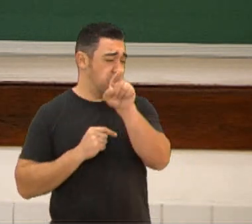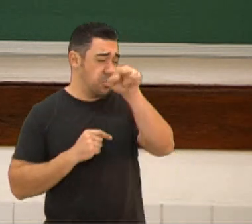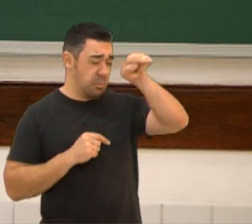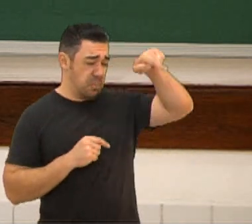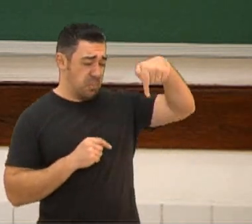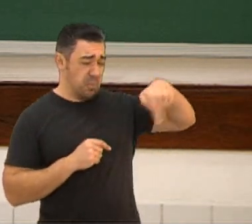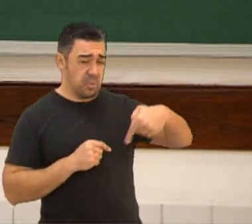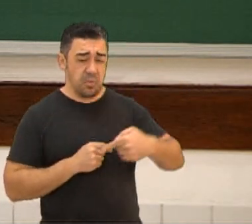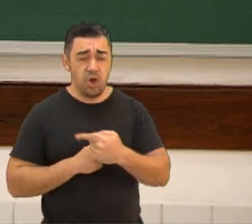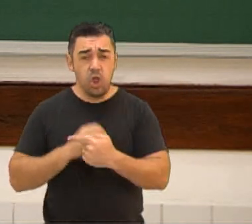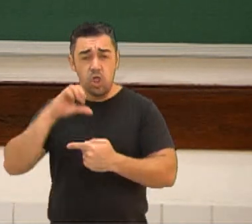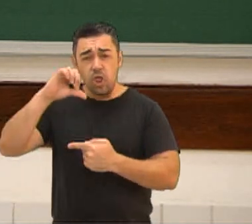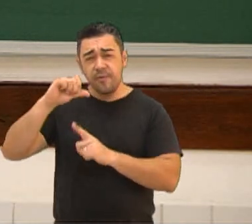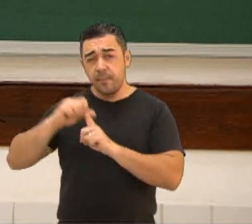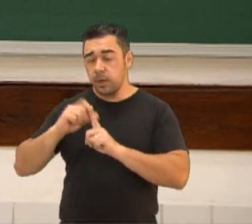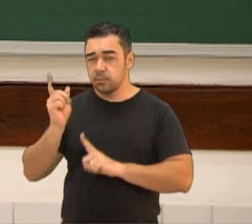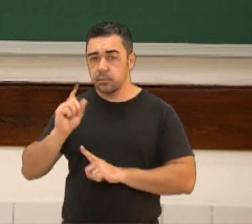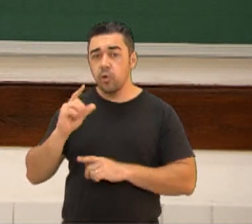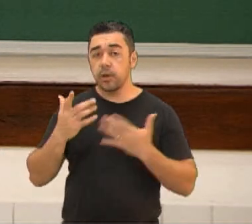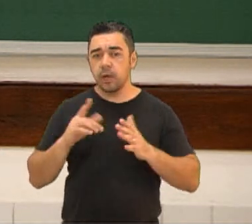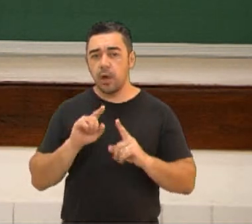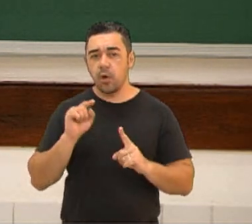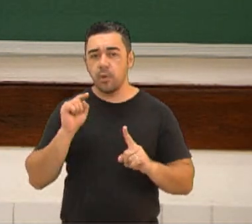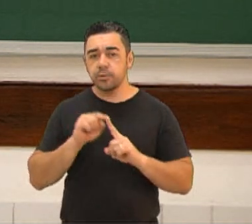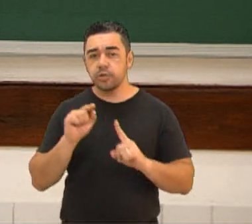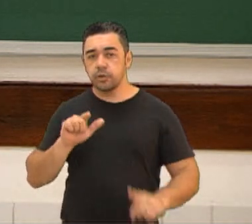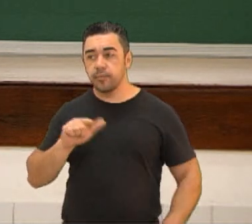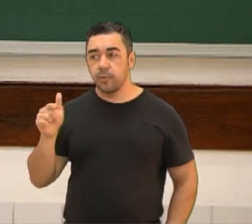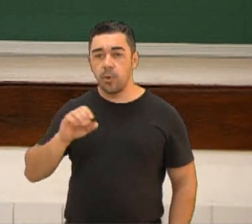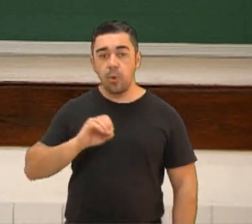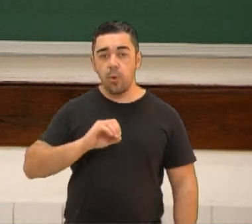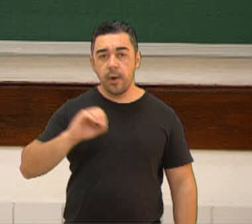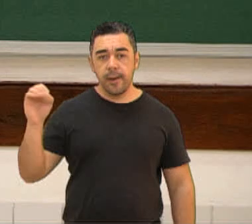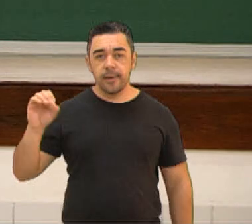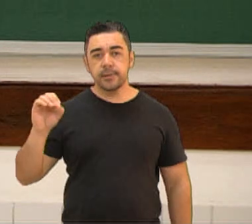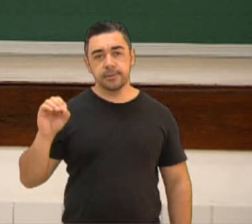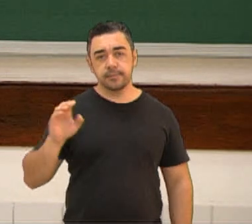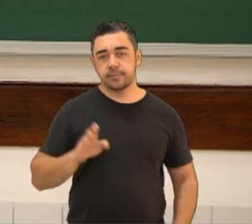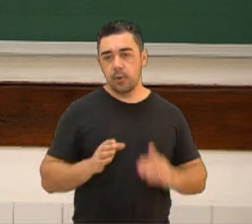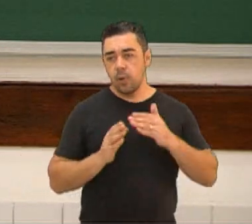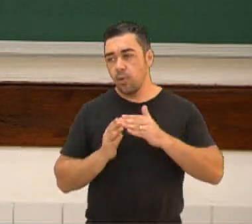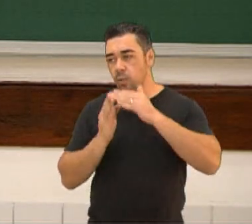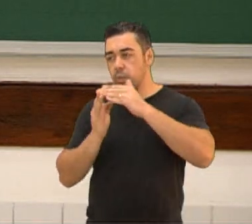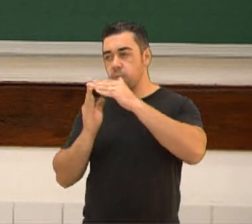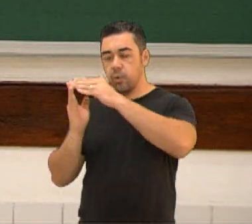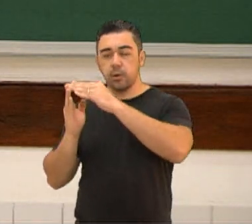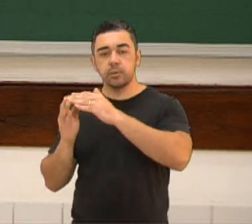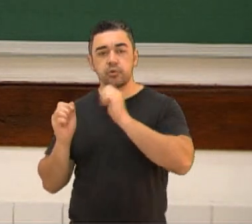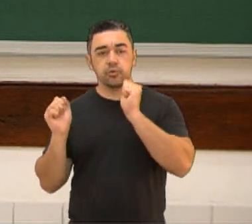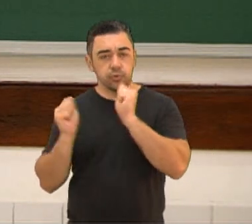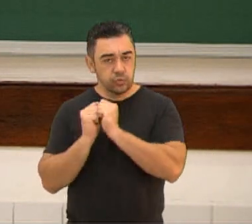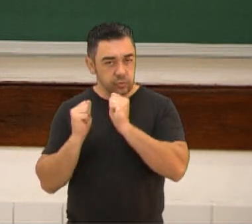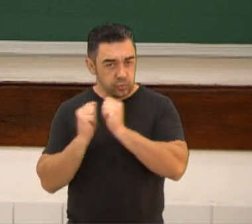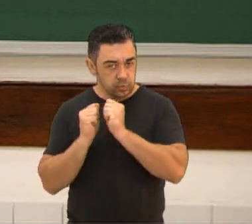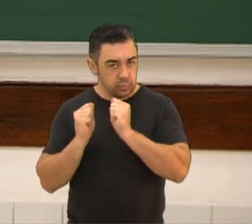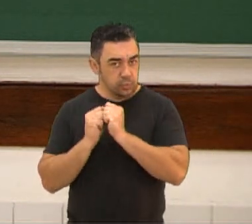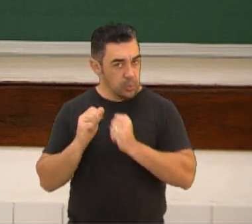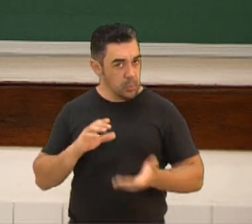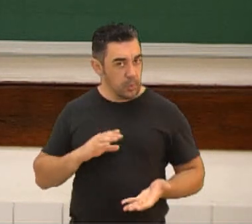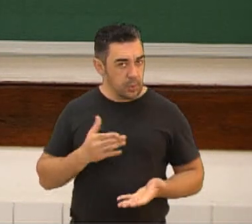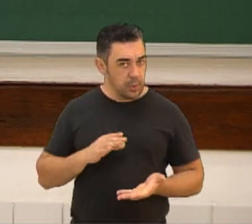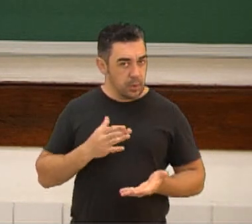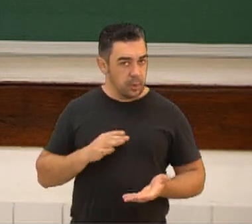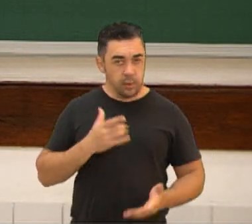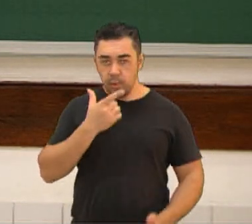viagem. Com esse objetivo de fazer o caminho a oeste e com a iniciativa audaciosa